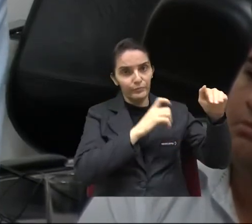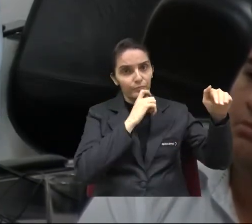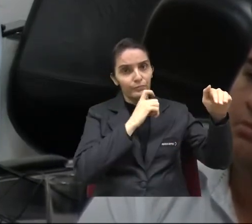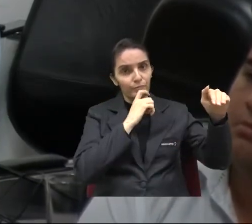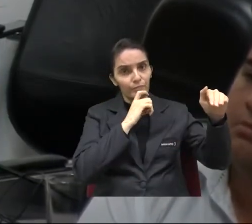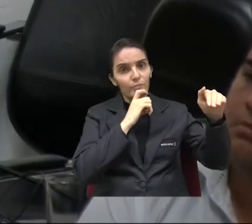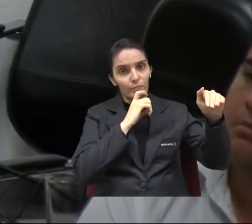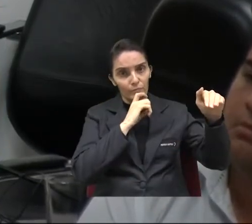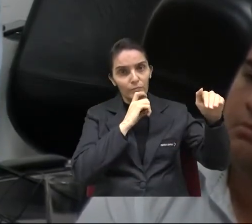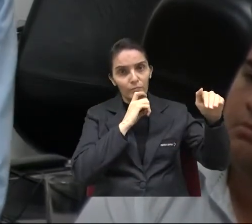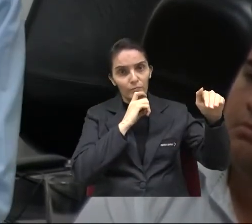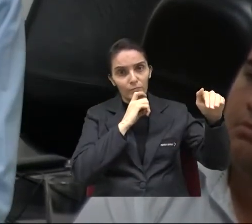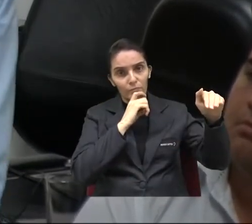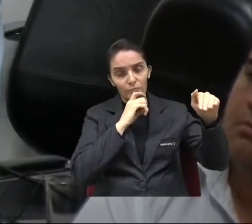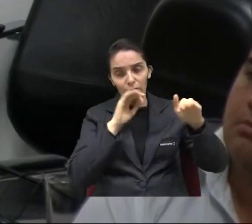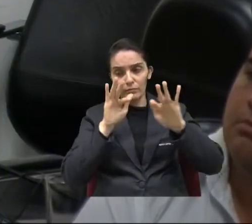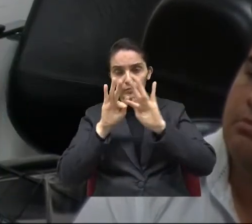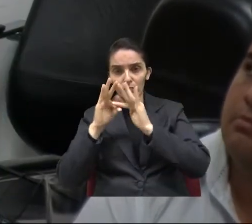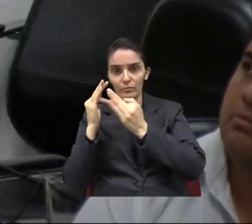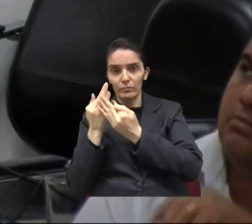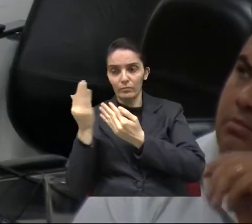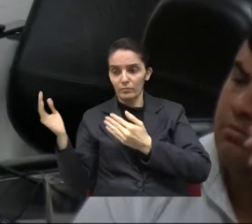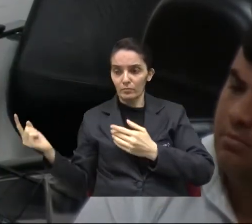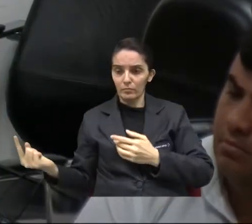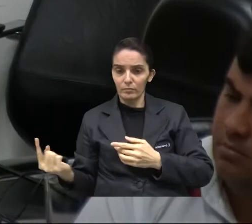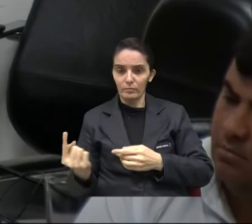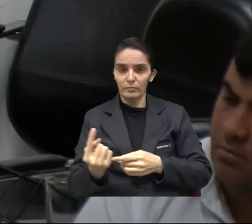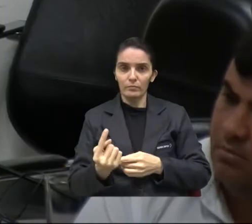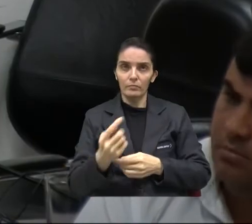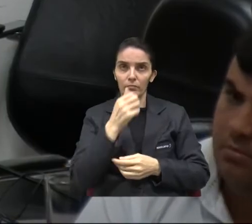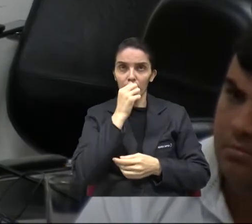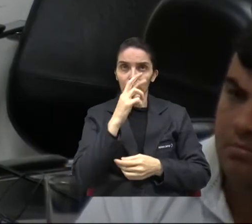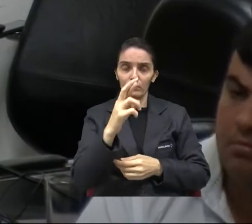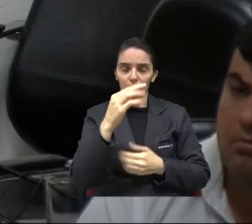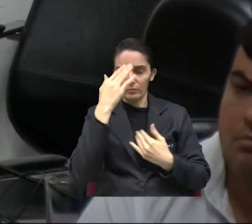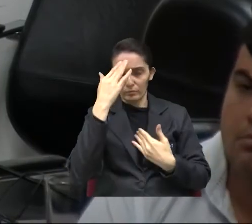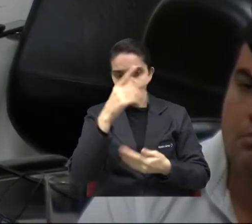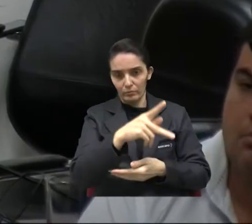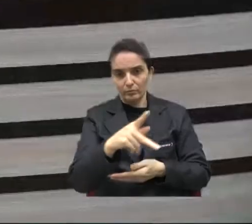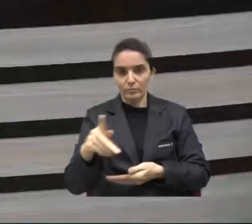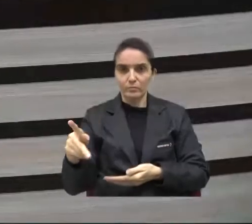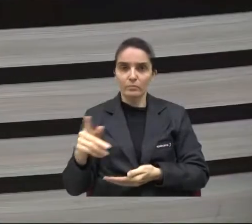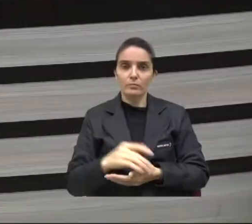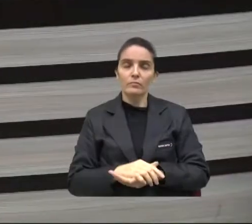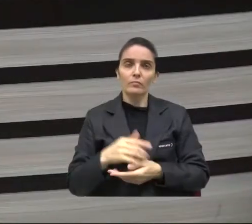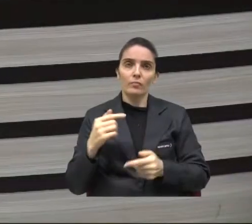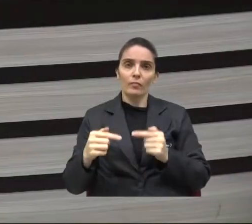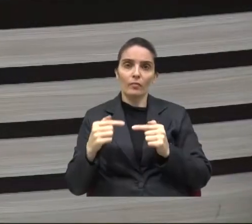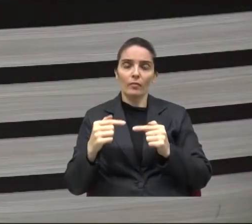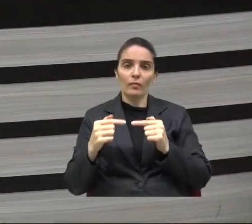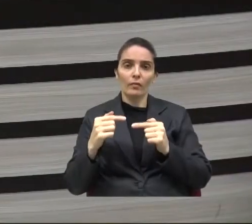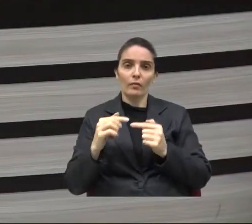país, a família teve que chegar, e de repente usar o ar nesse... É complicado. Obrigado, senhor presidente. Continue a